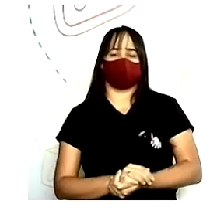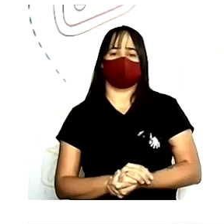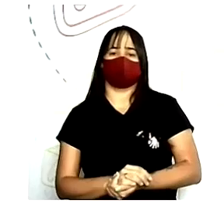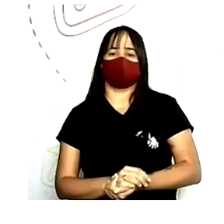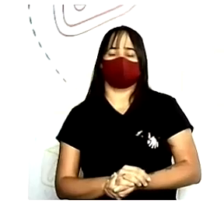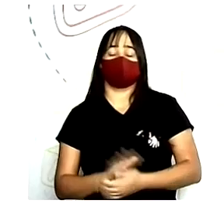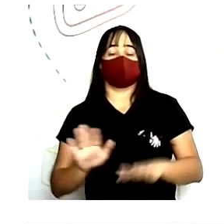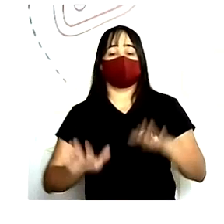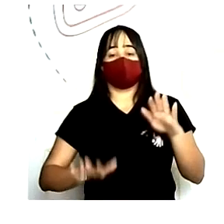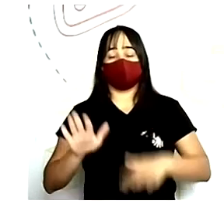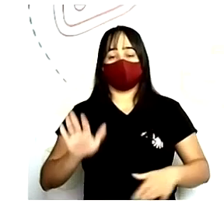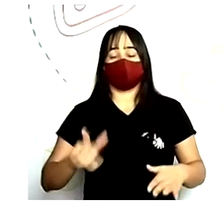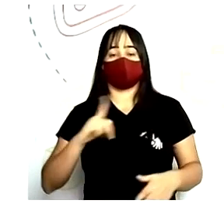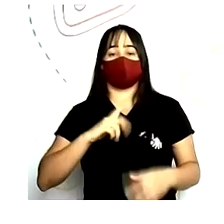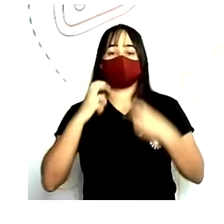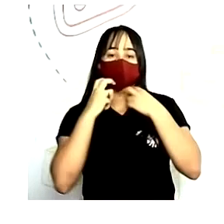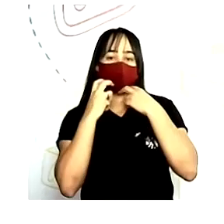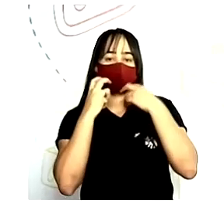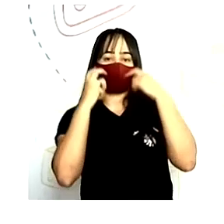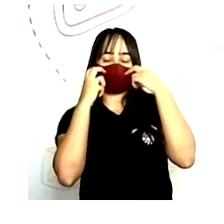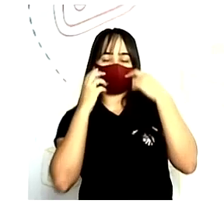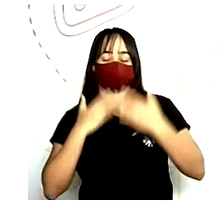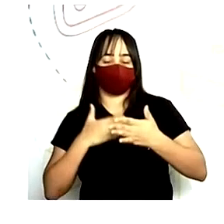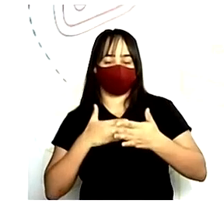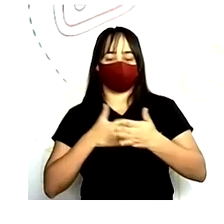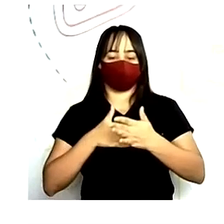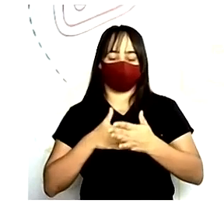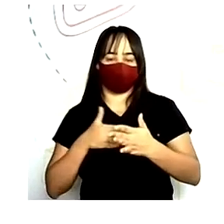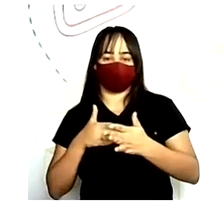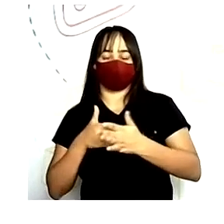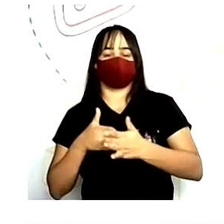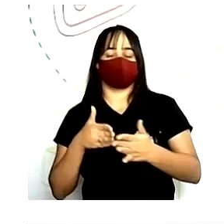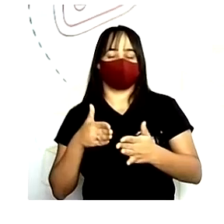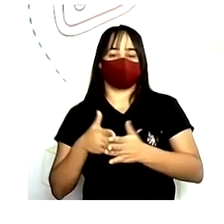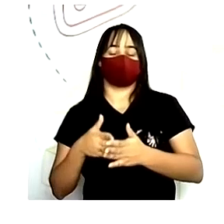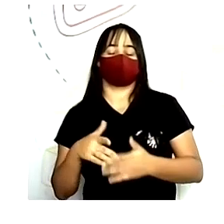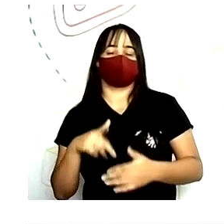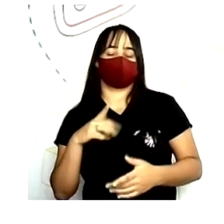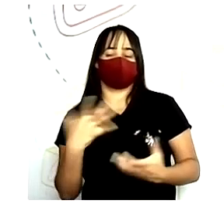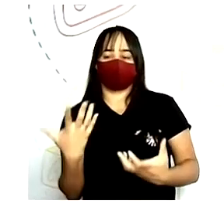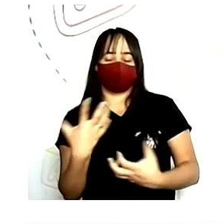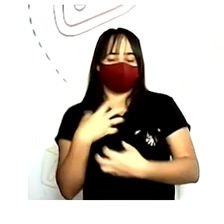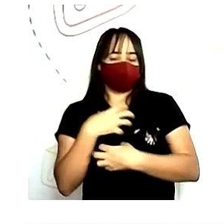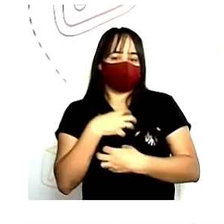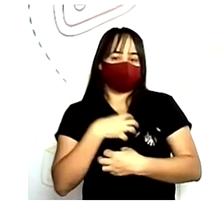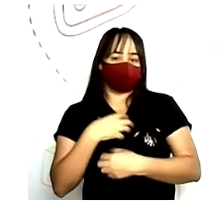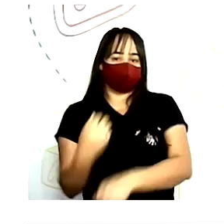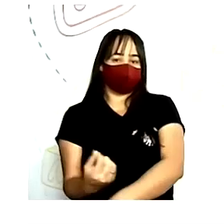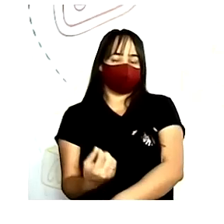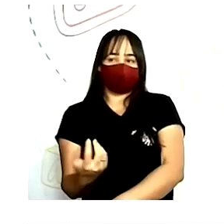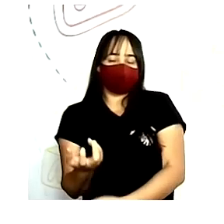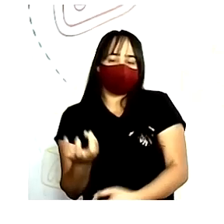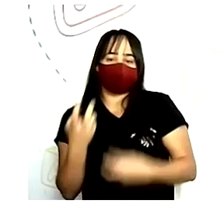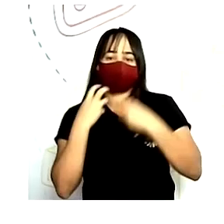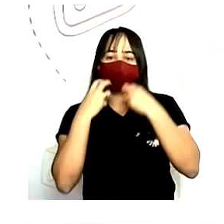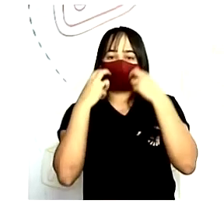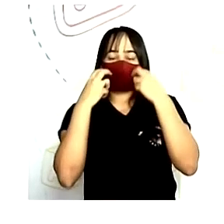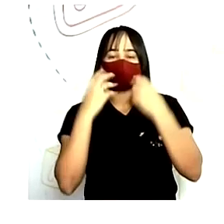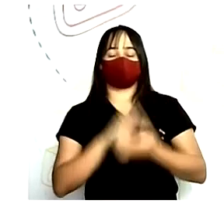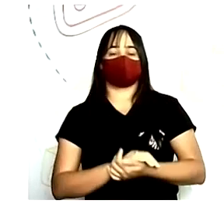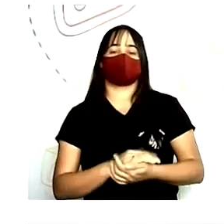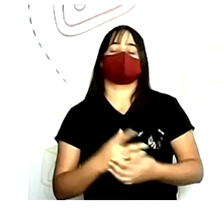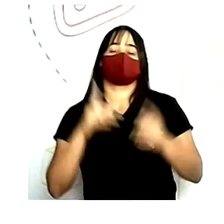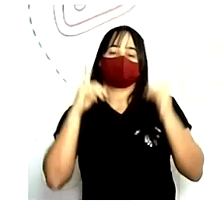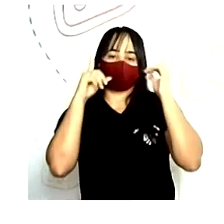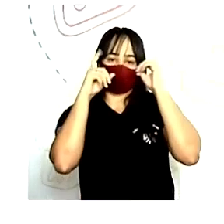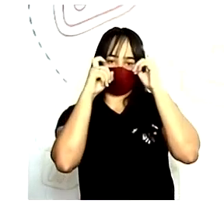tem vergonha e isso impede que ela vá nesse local e pegue, por ter vergonha. E daí isso é já um ponto que vai